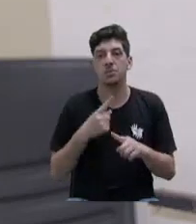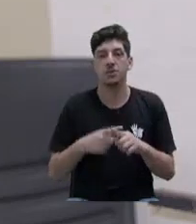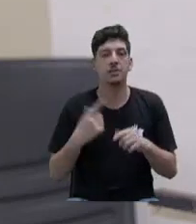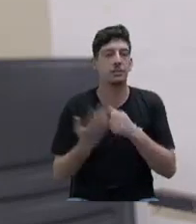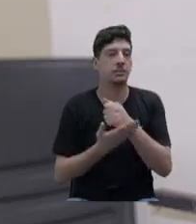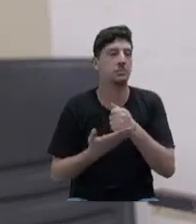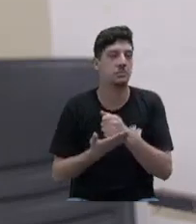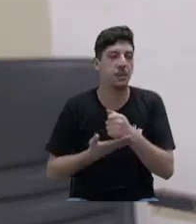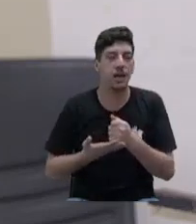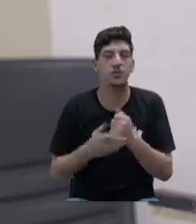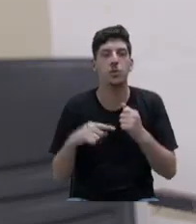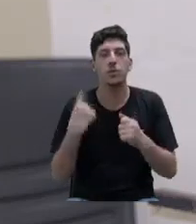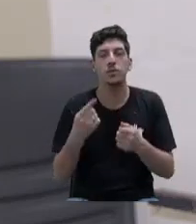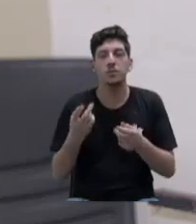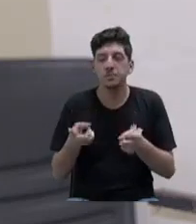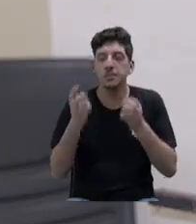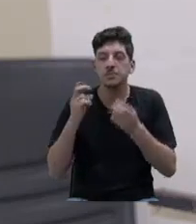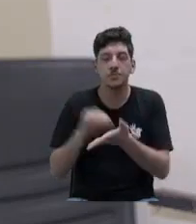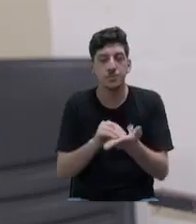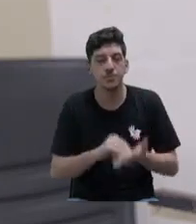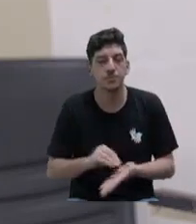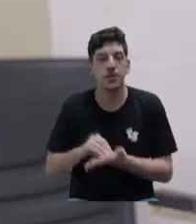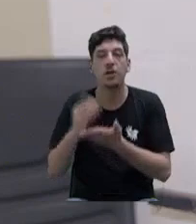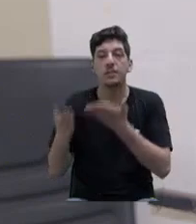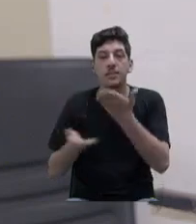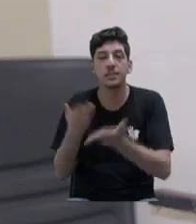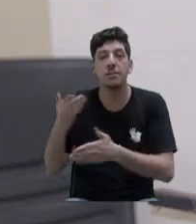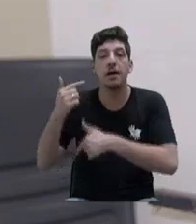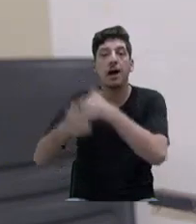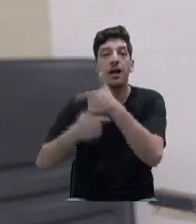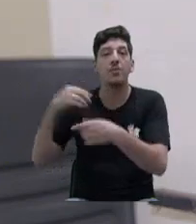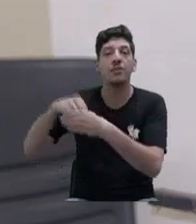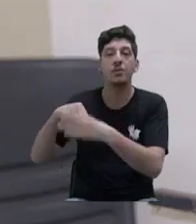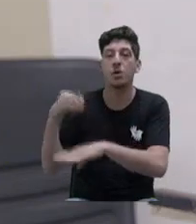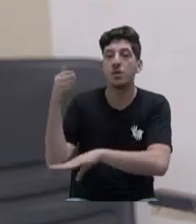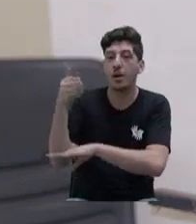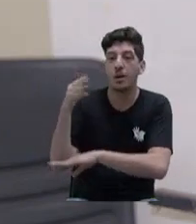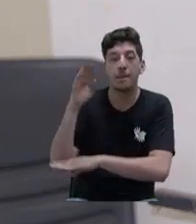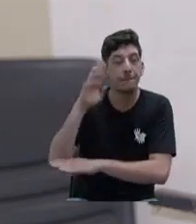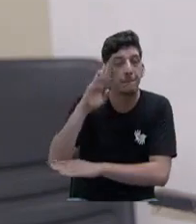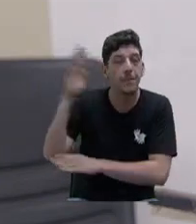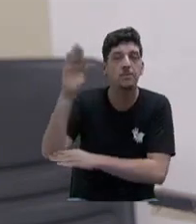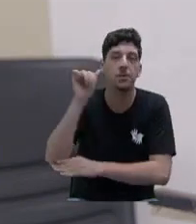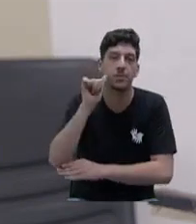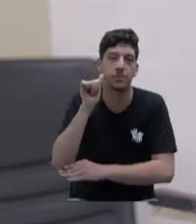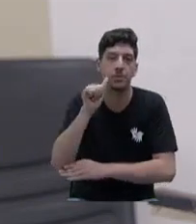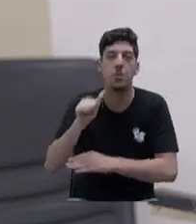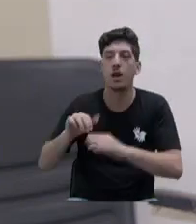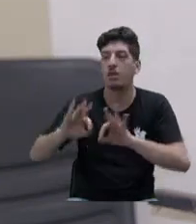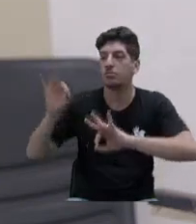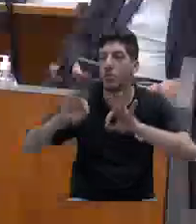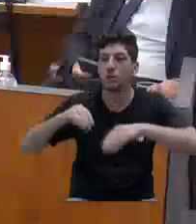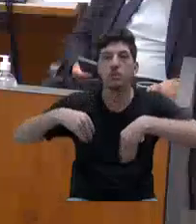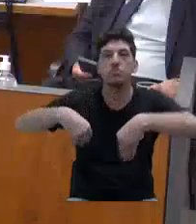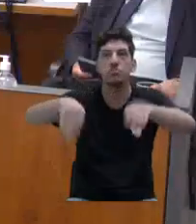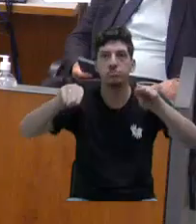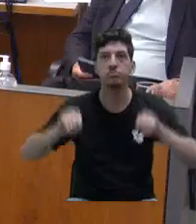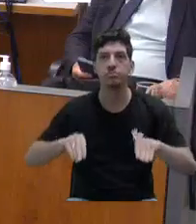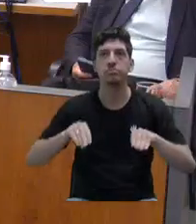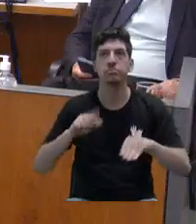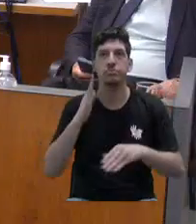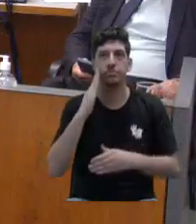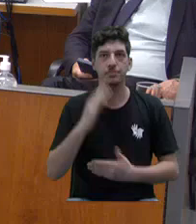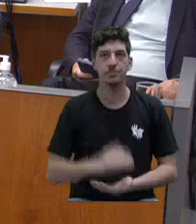falta hoje realmente são serviços hoteleiros, sobretudo camareiras. Ok. Secretário,